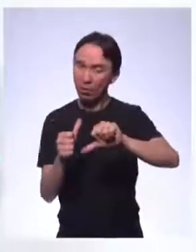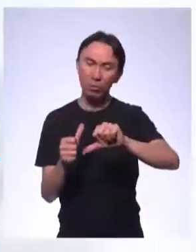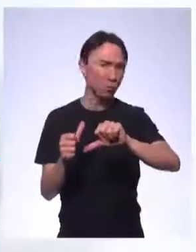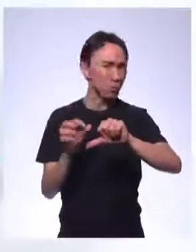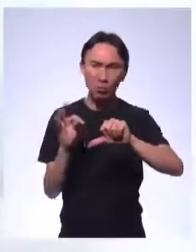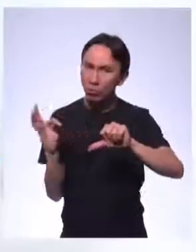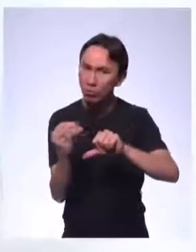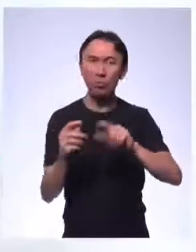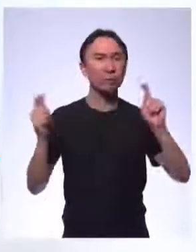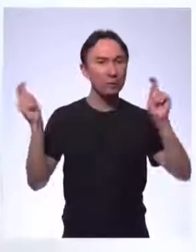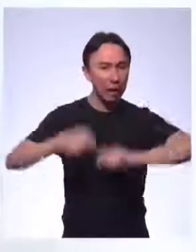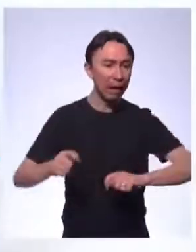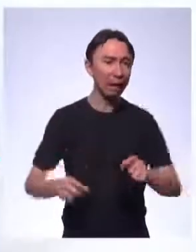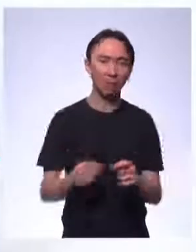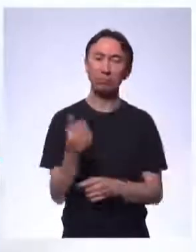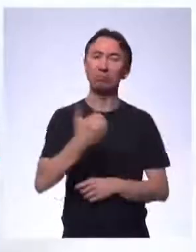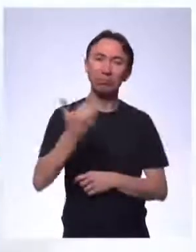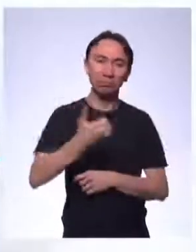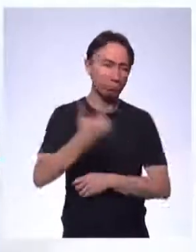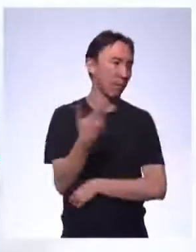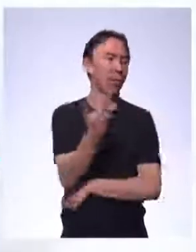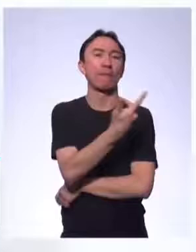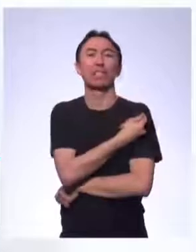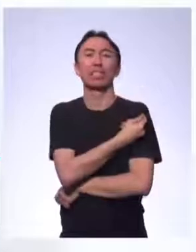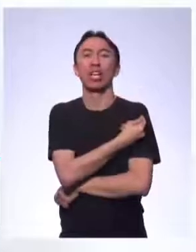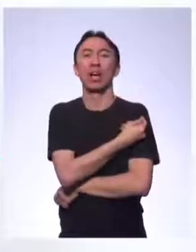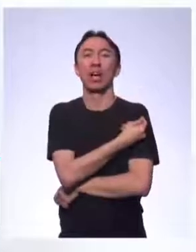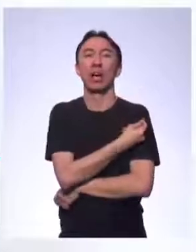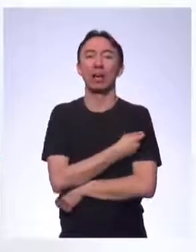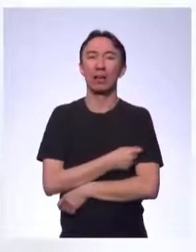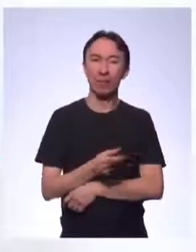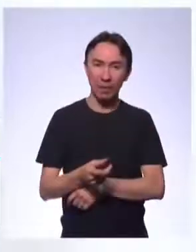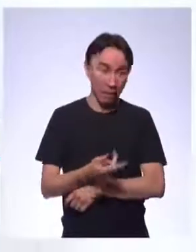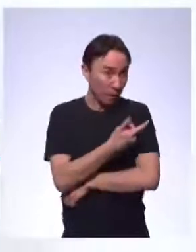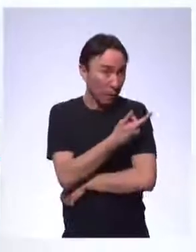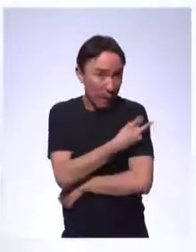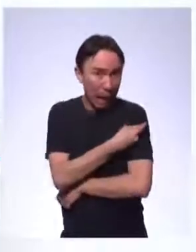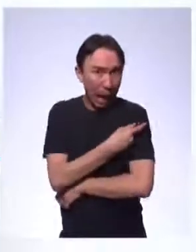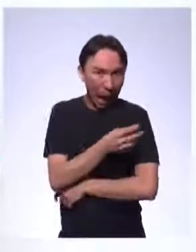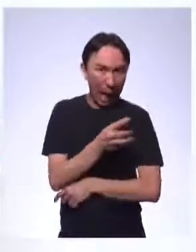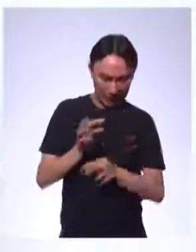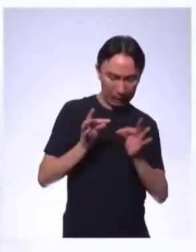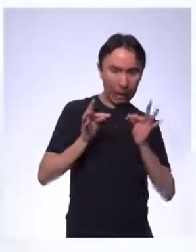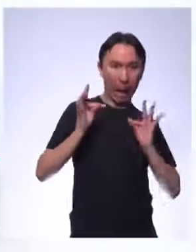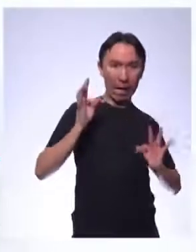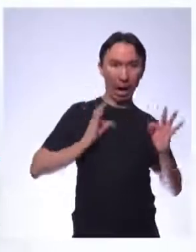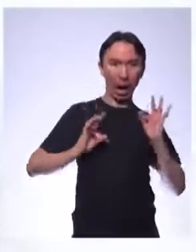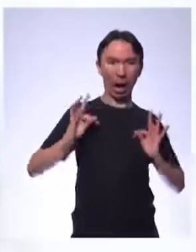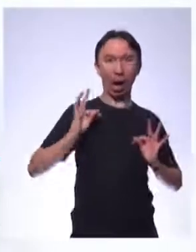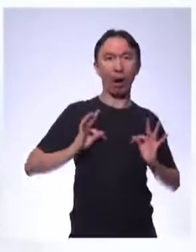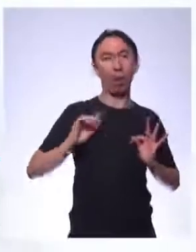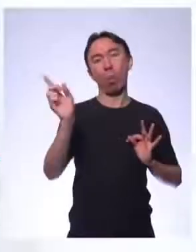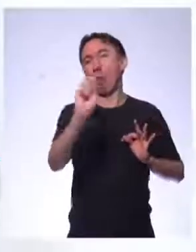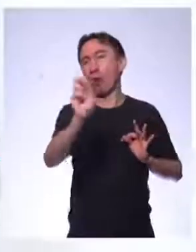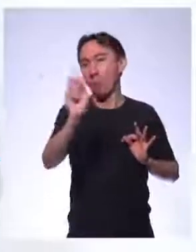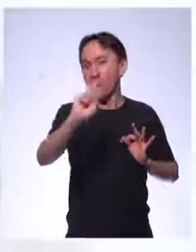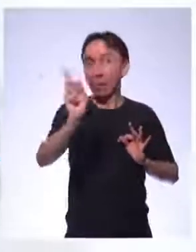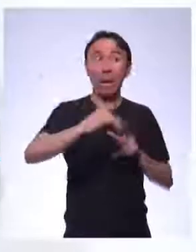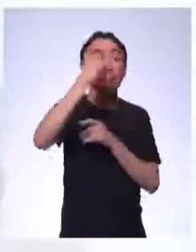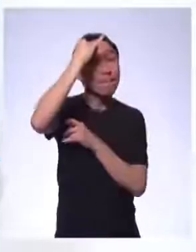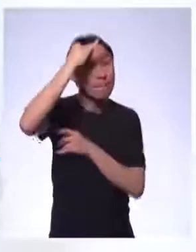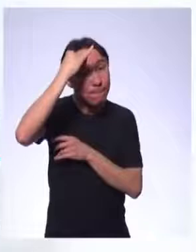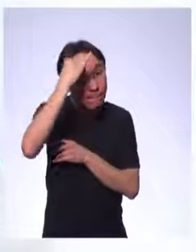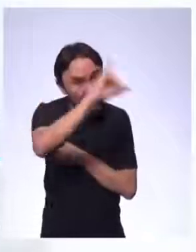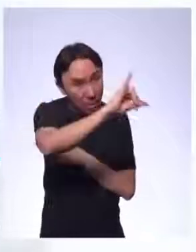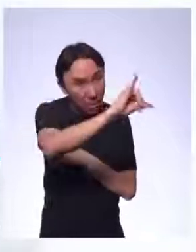que entender que vacina não é tratamento. Tá bom? Vacina é prevenção. Então, eu não